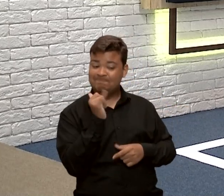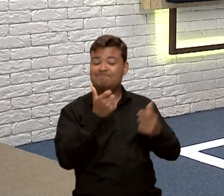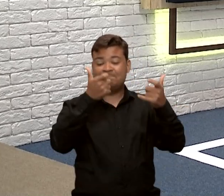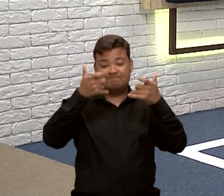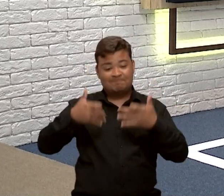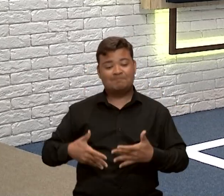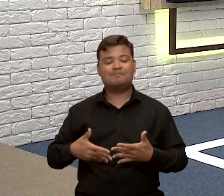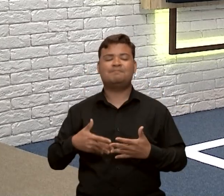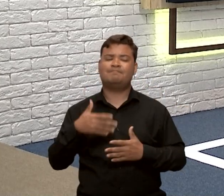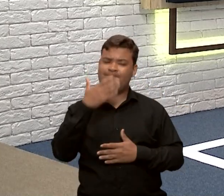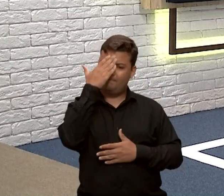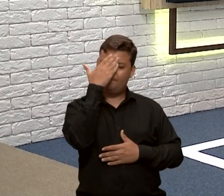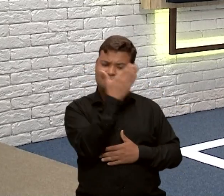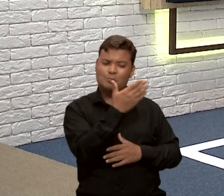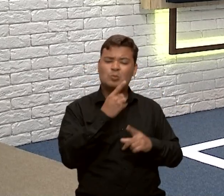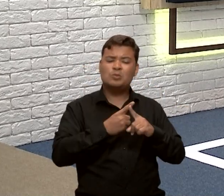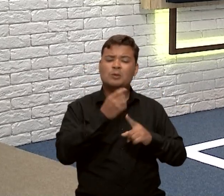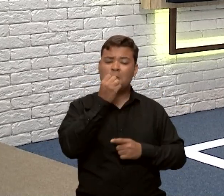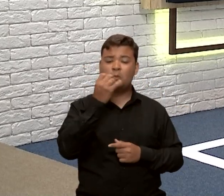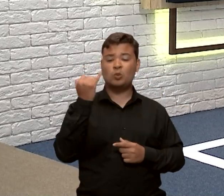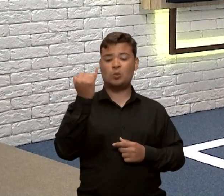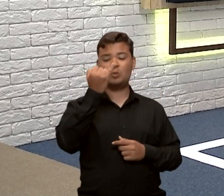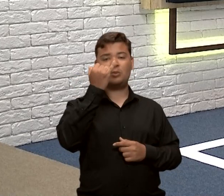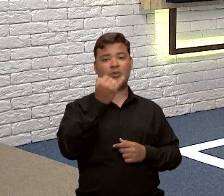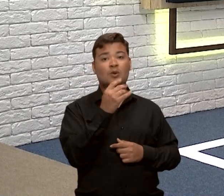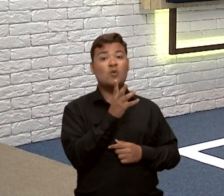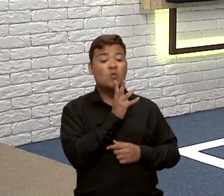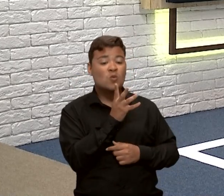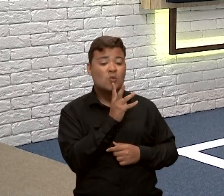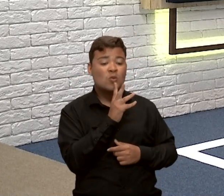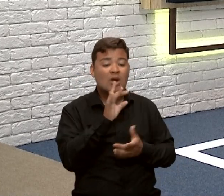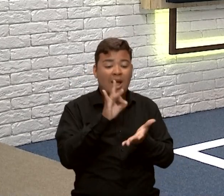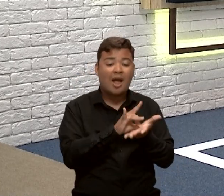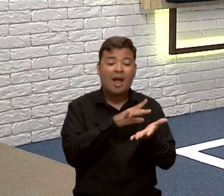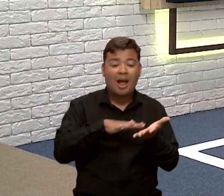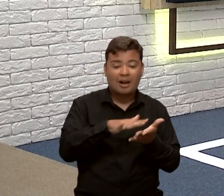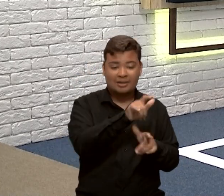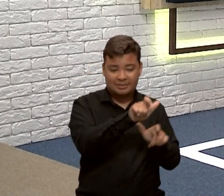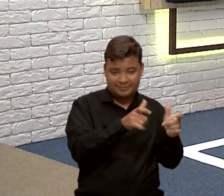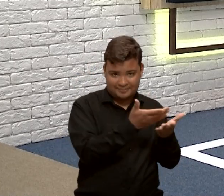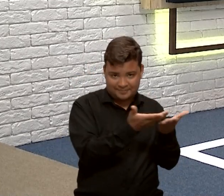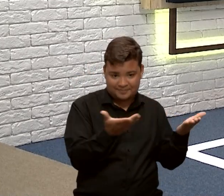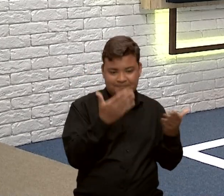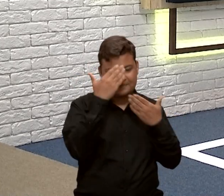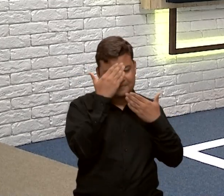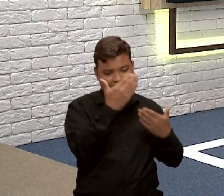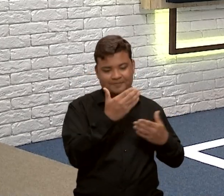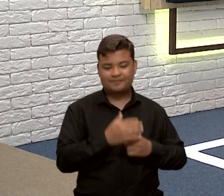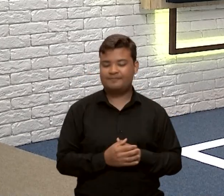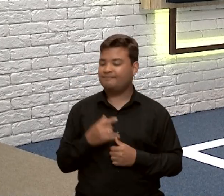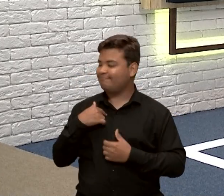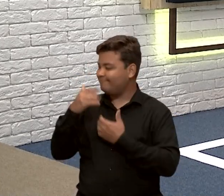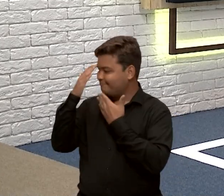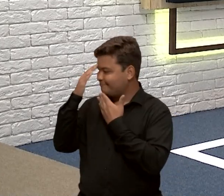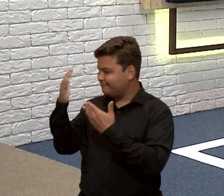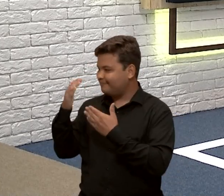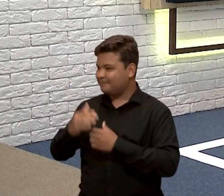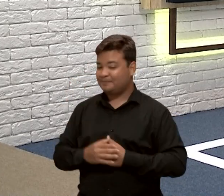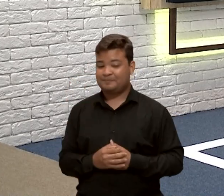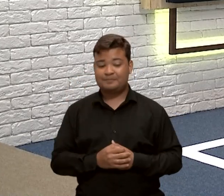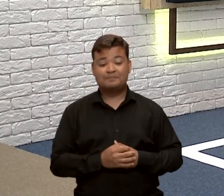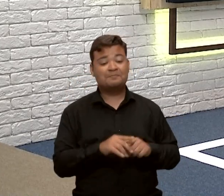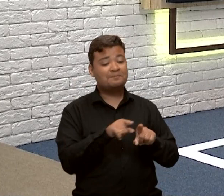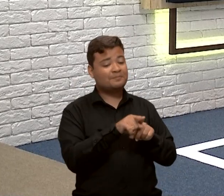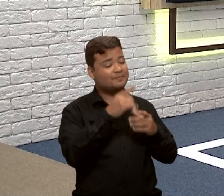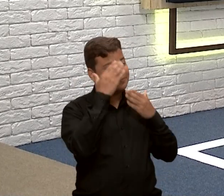poder conhecer um pouco mais, né, sobre a realidade das pessoas. Muito obrigada. Eu que agradeço. Muito obrigada